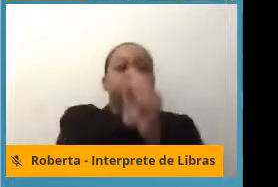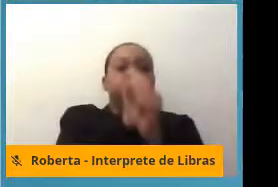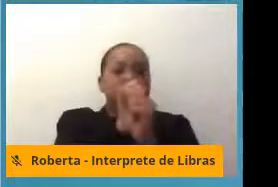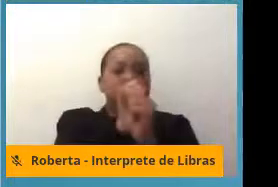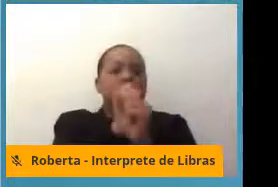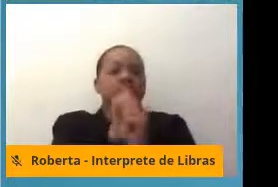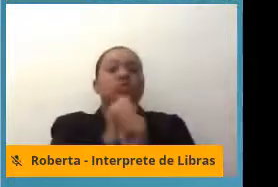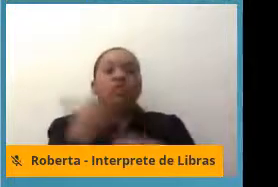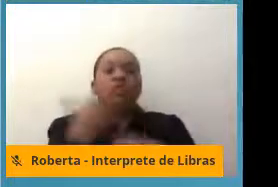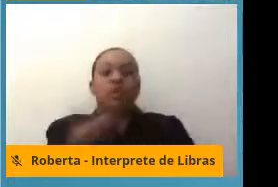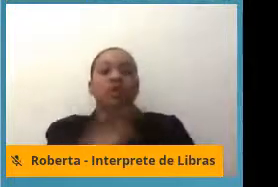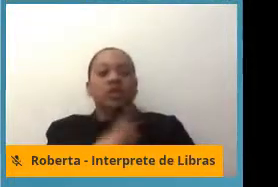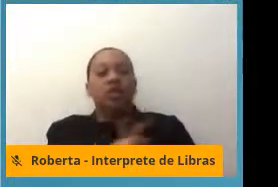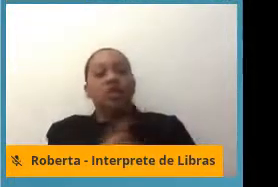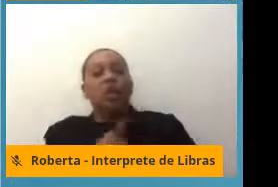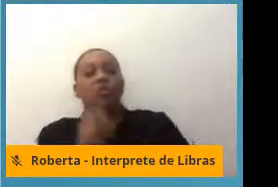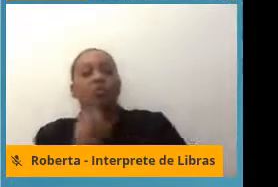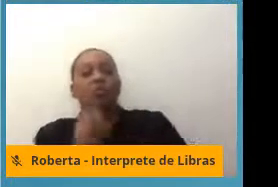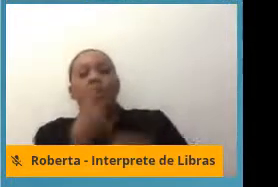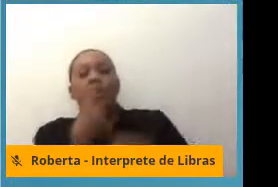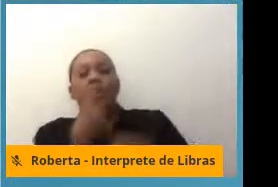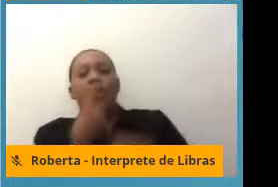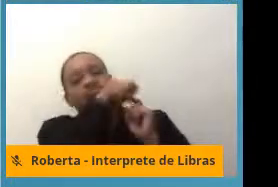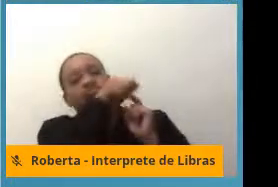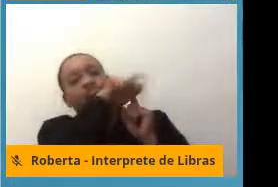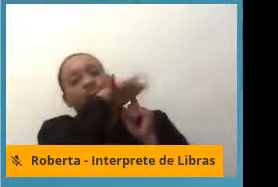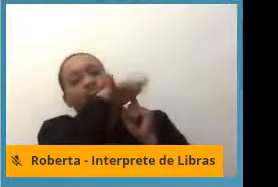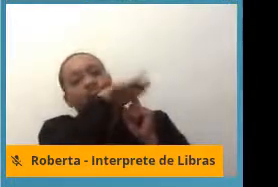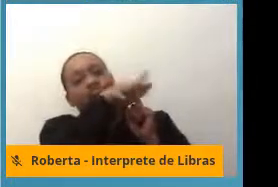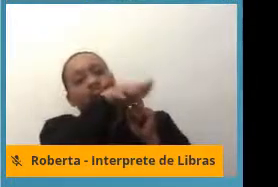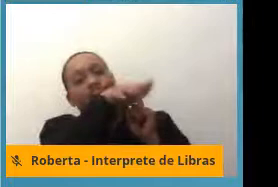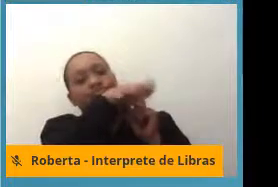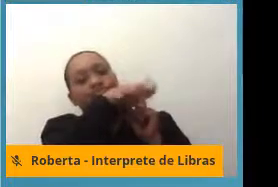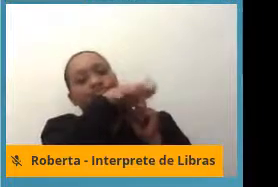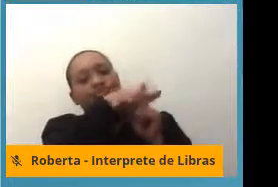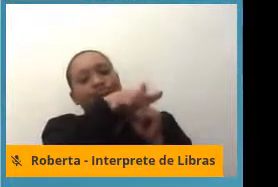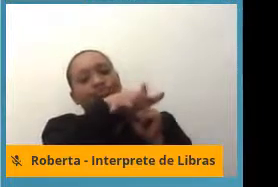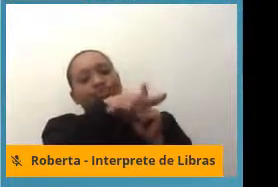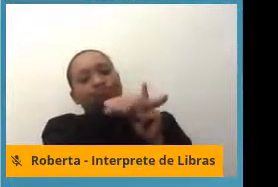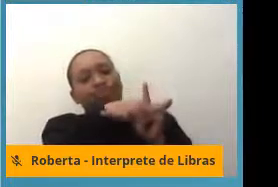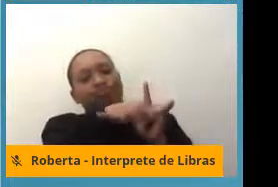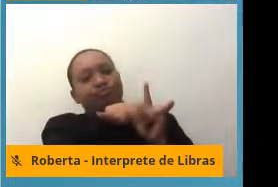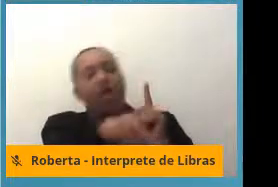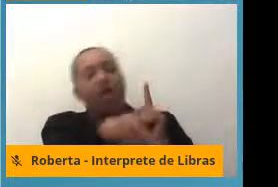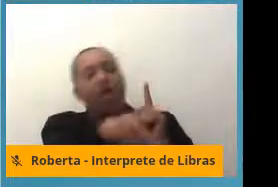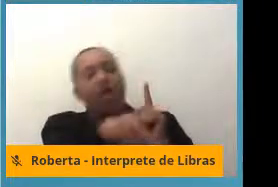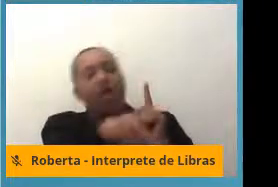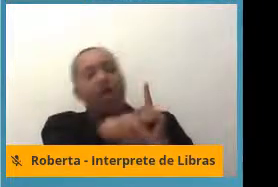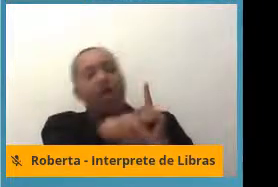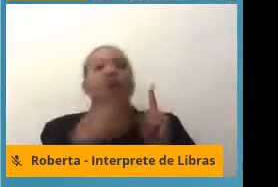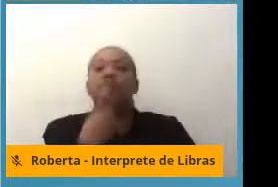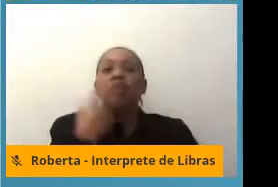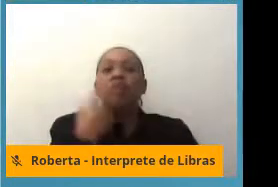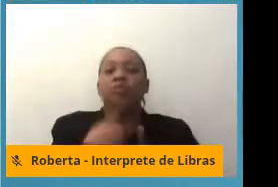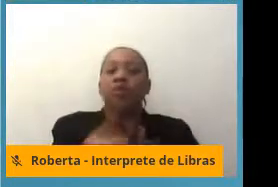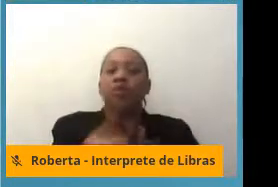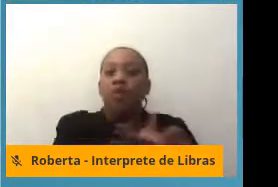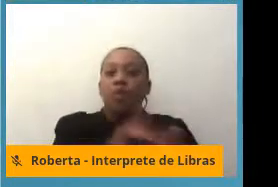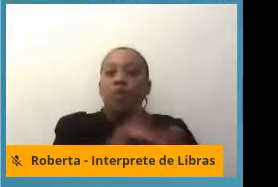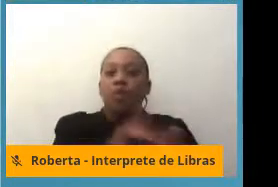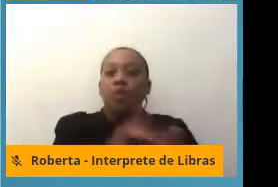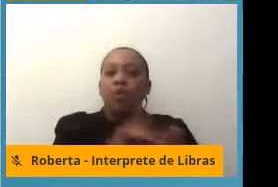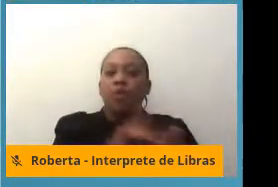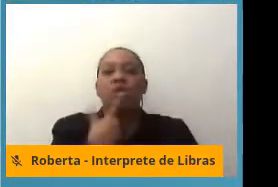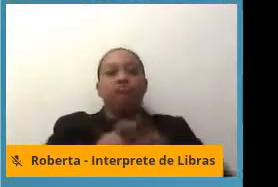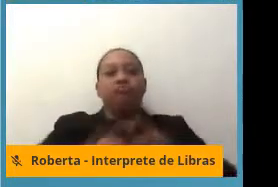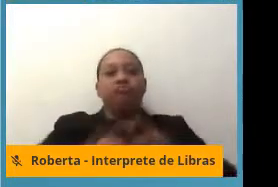porque a fração de bolinhas contaminadas está ficando vermelha. Isso atinge um pico e depois isso cai, né? Então, é a